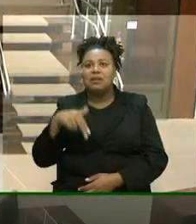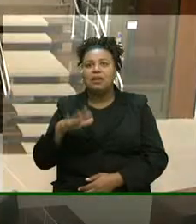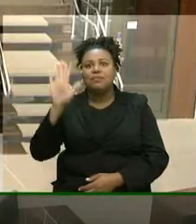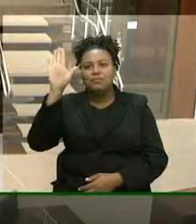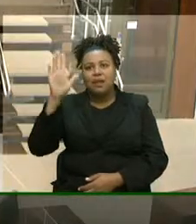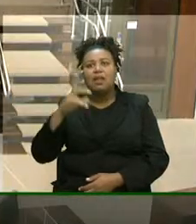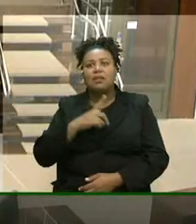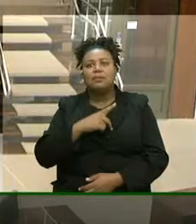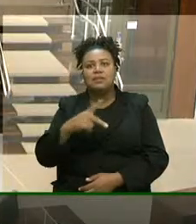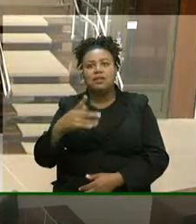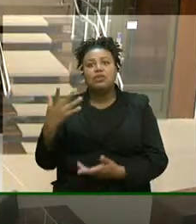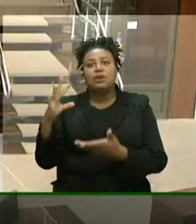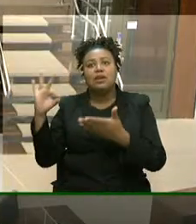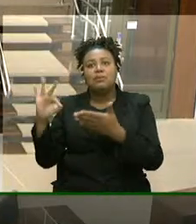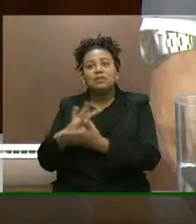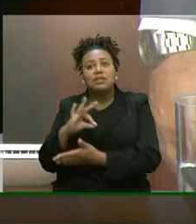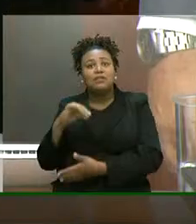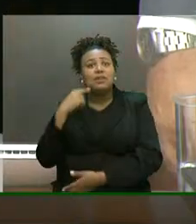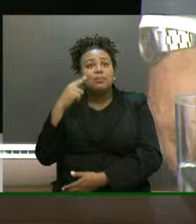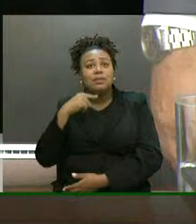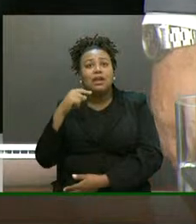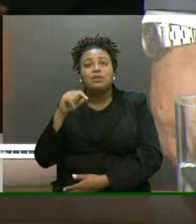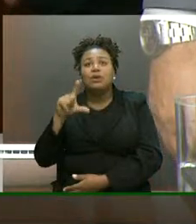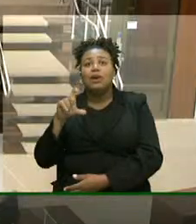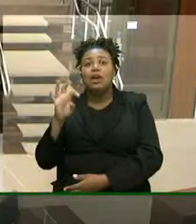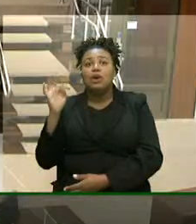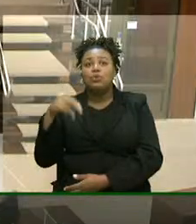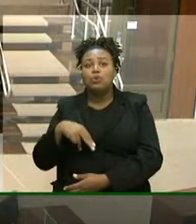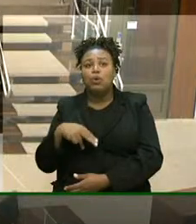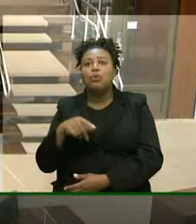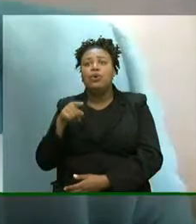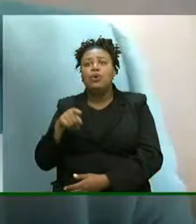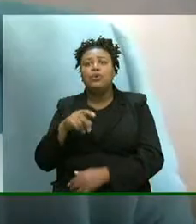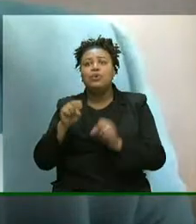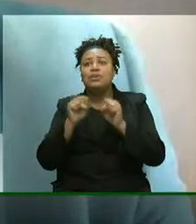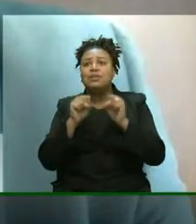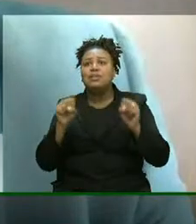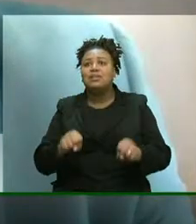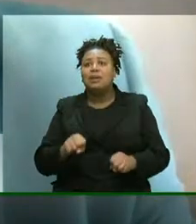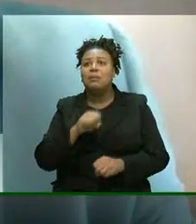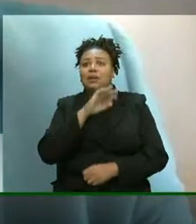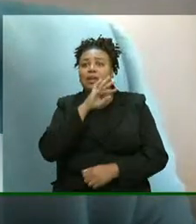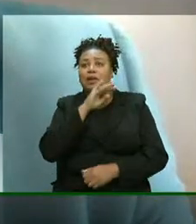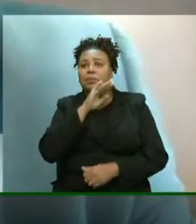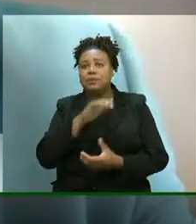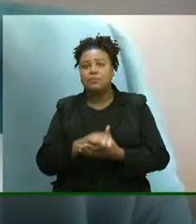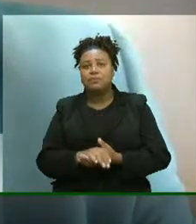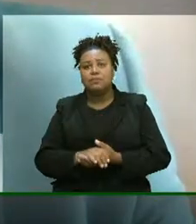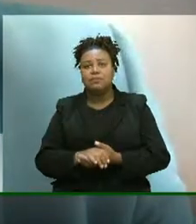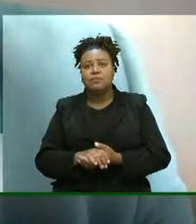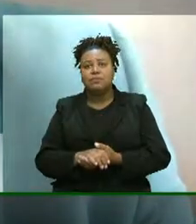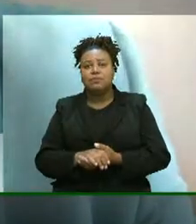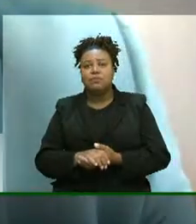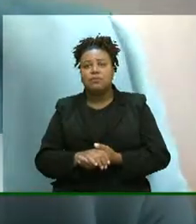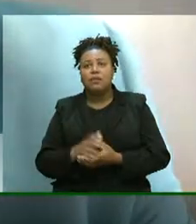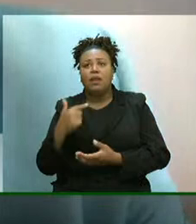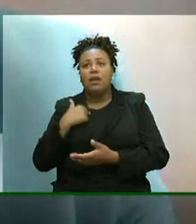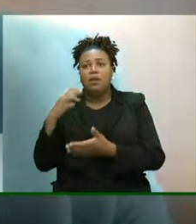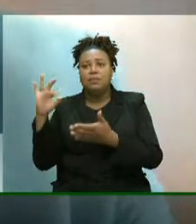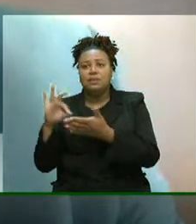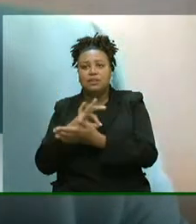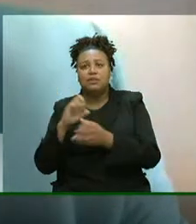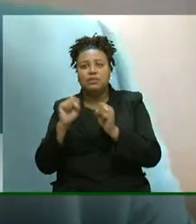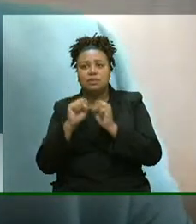quero me inscrever, deputado Elton Weber, o sistema está ruim, no meu caso. Está depois, por favor. Eu me inscrevi pelo